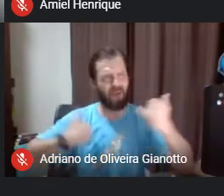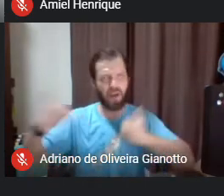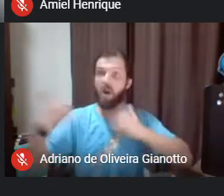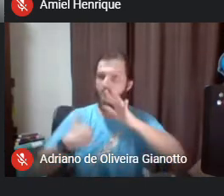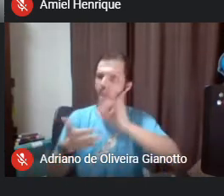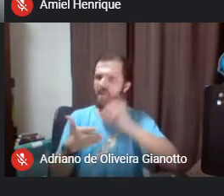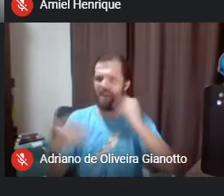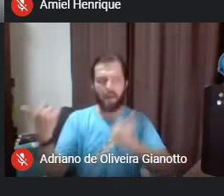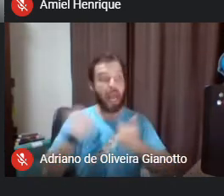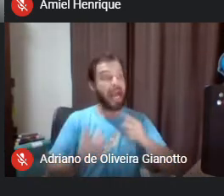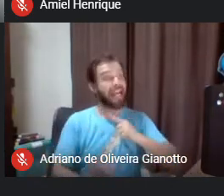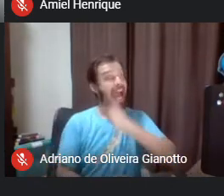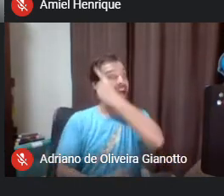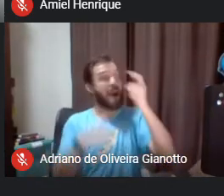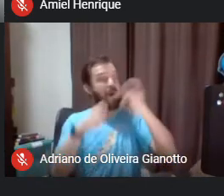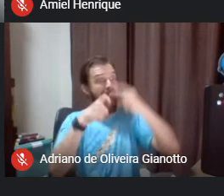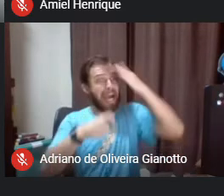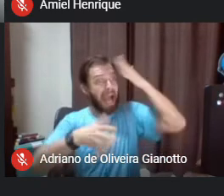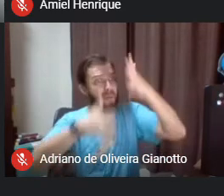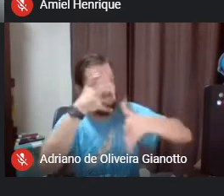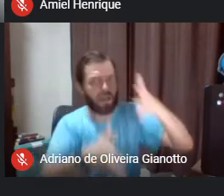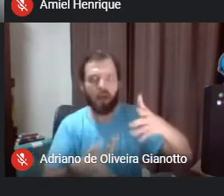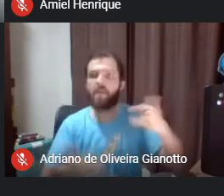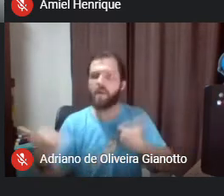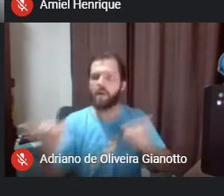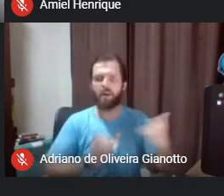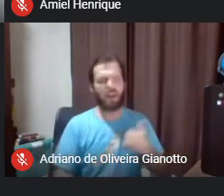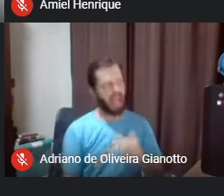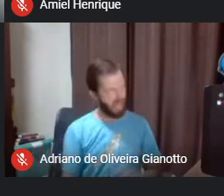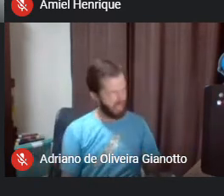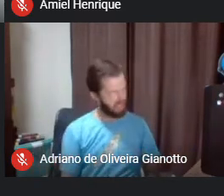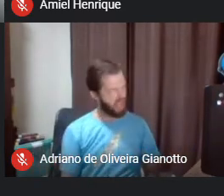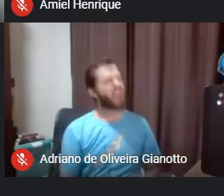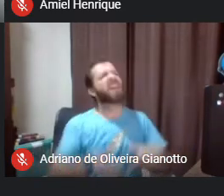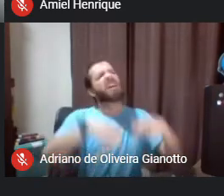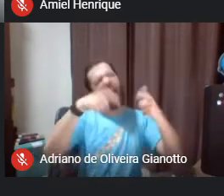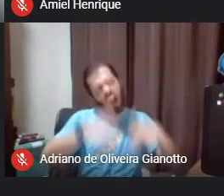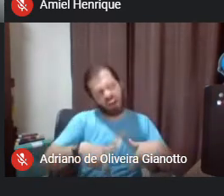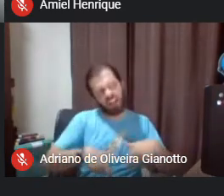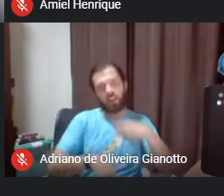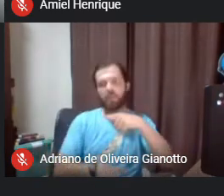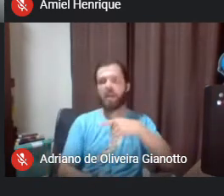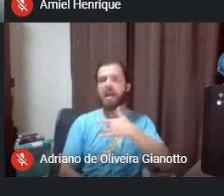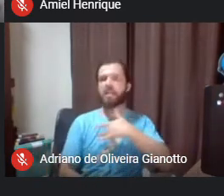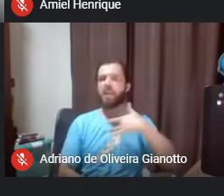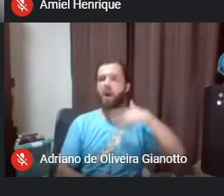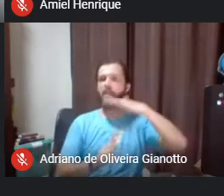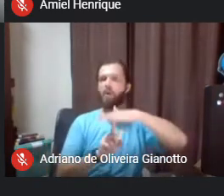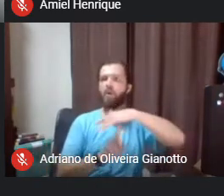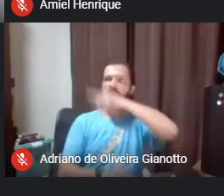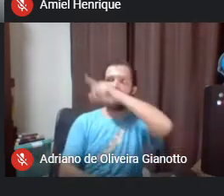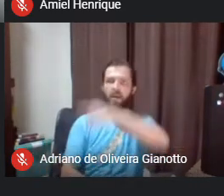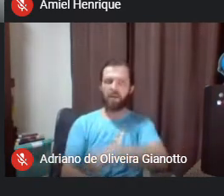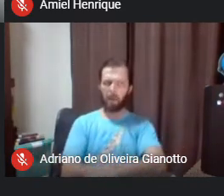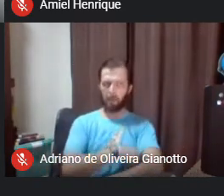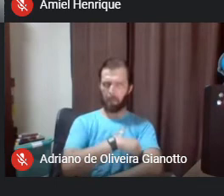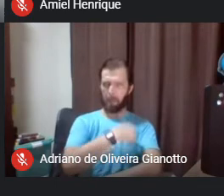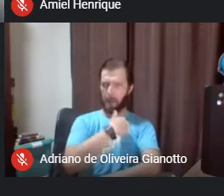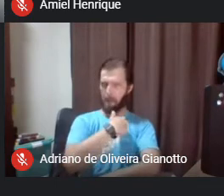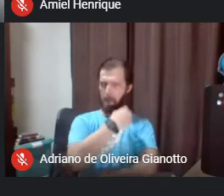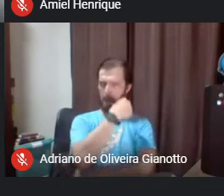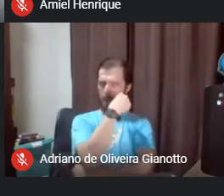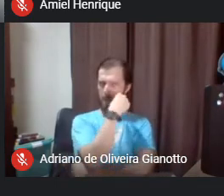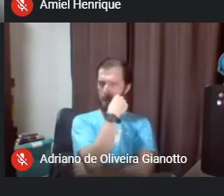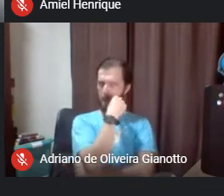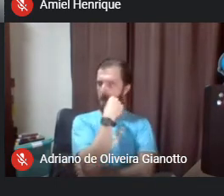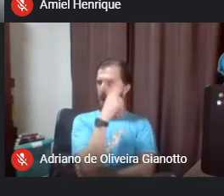Aqui. Muitos surdos me falaram muito. Olha, lá na UBS tem um médico que sabe Libras, sabe médico que sabe Libras, no posto